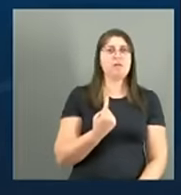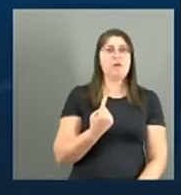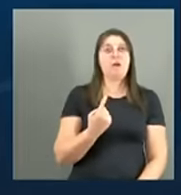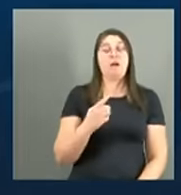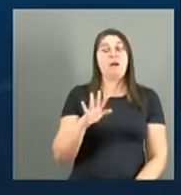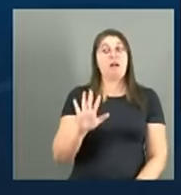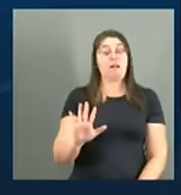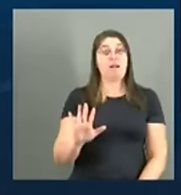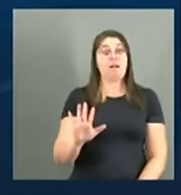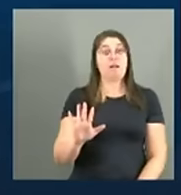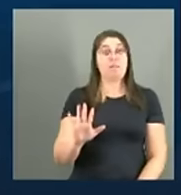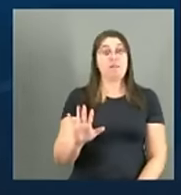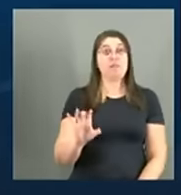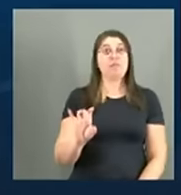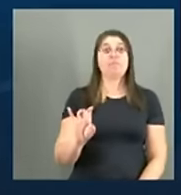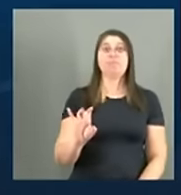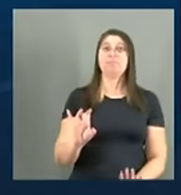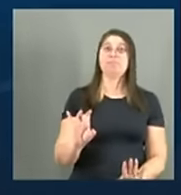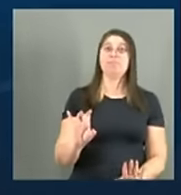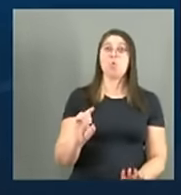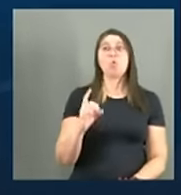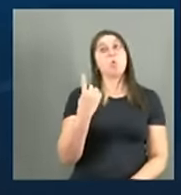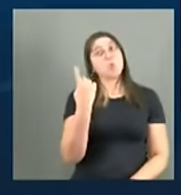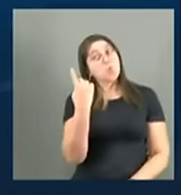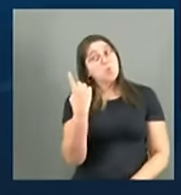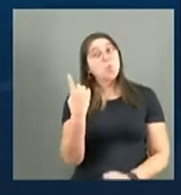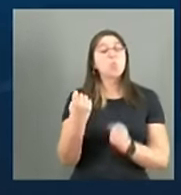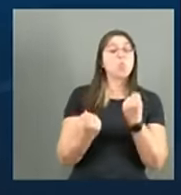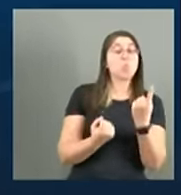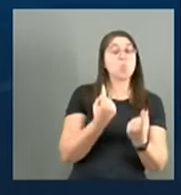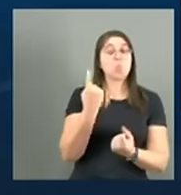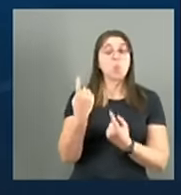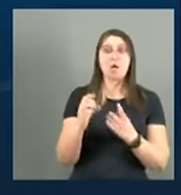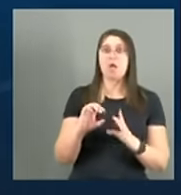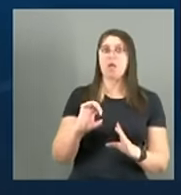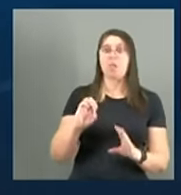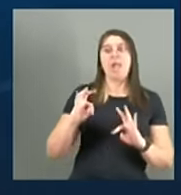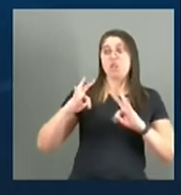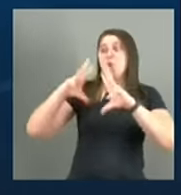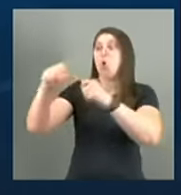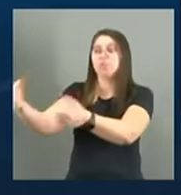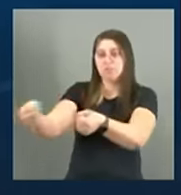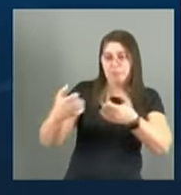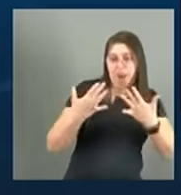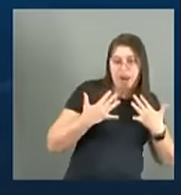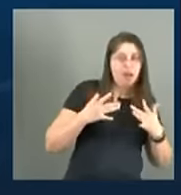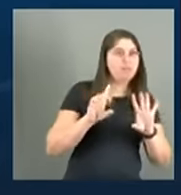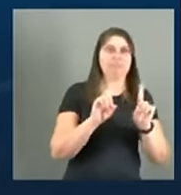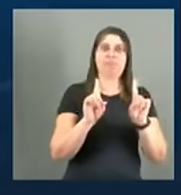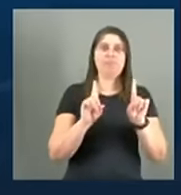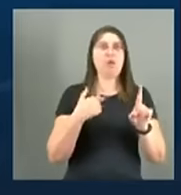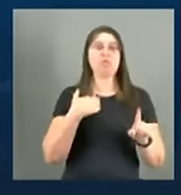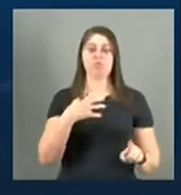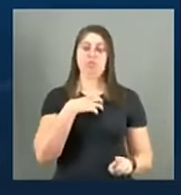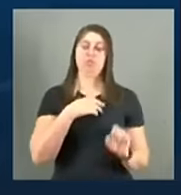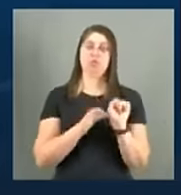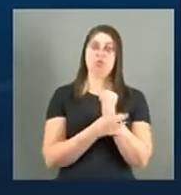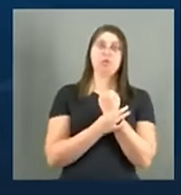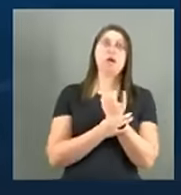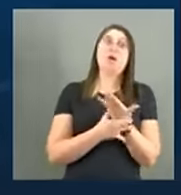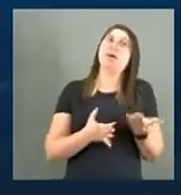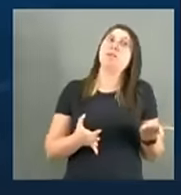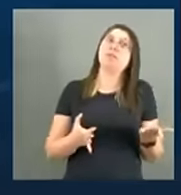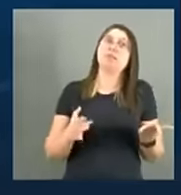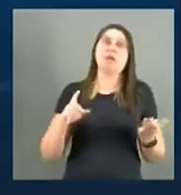né? Pretendo que venha um ou outro, enfim, até que eu também tenho que sentir seguro, né? Porque simplesmente você me pega